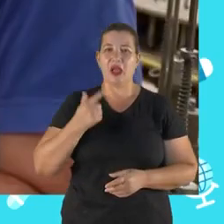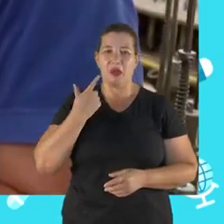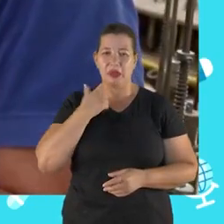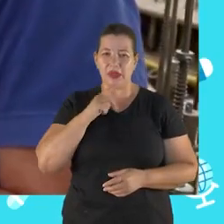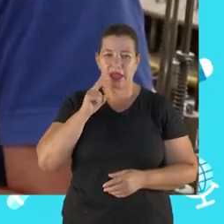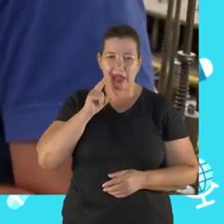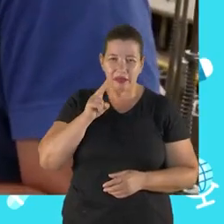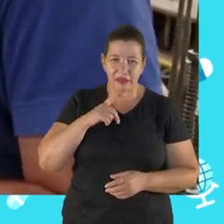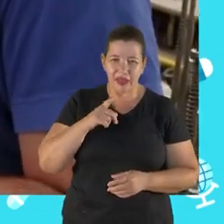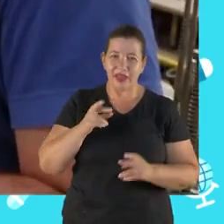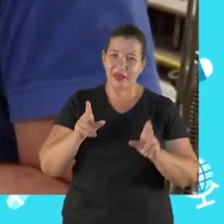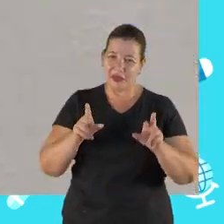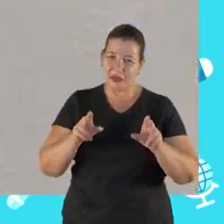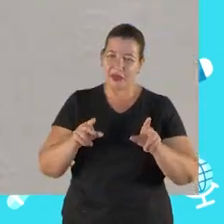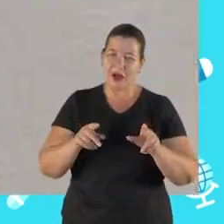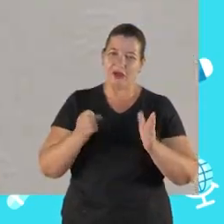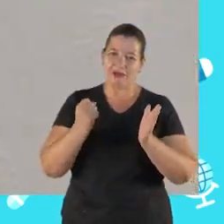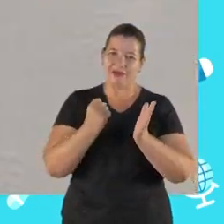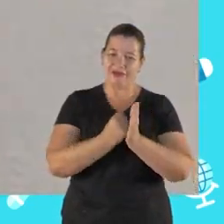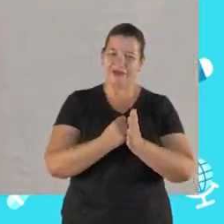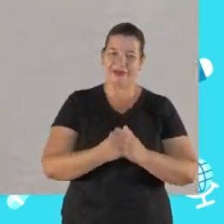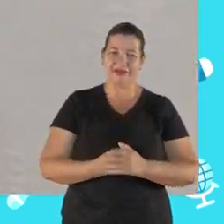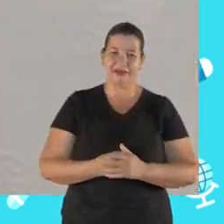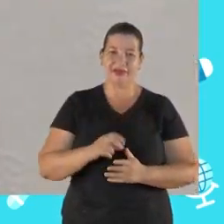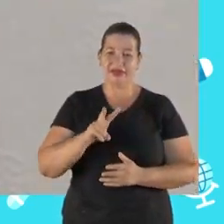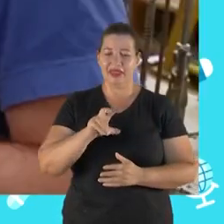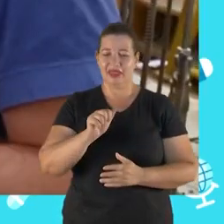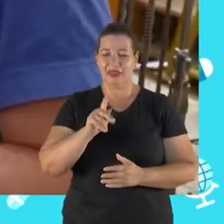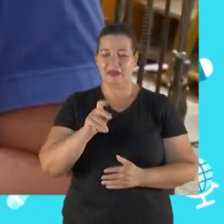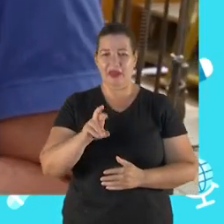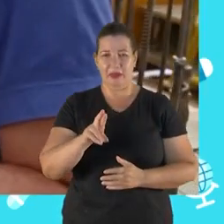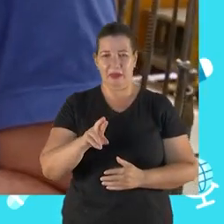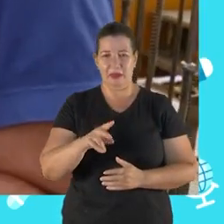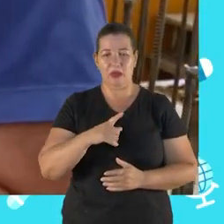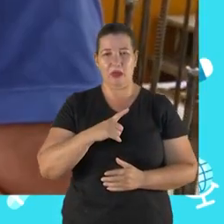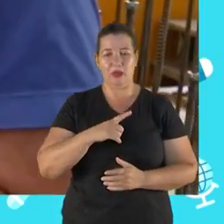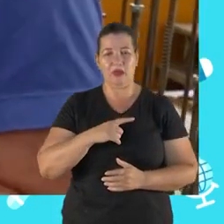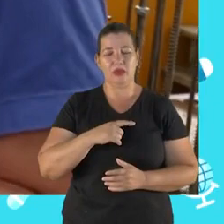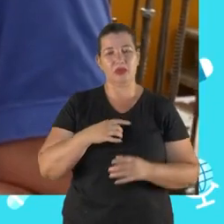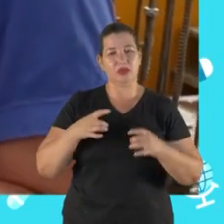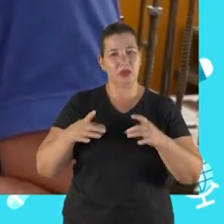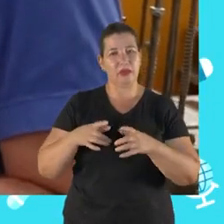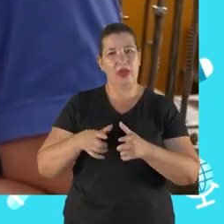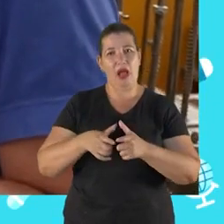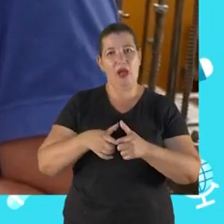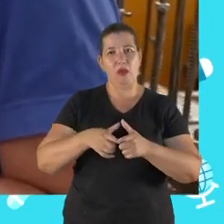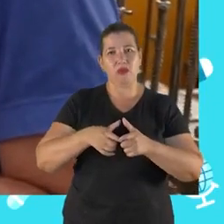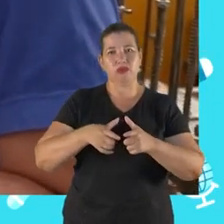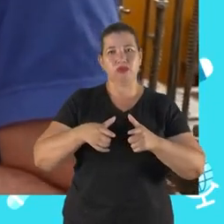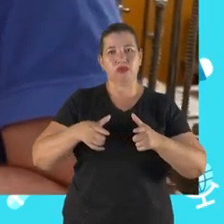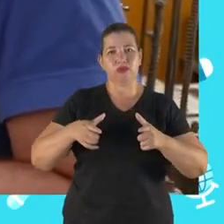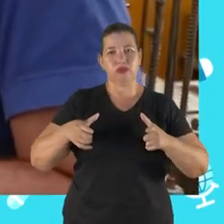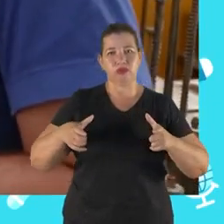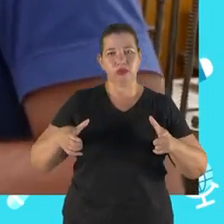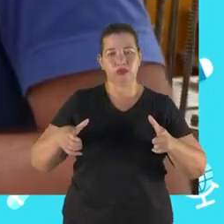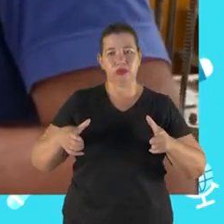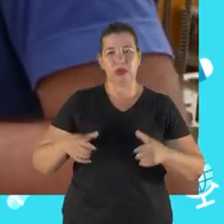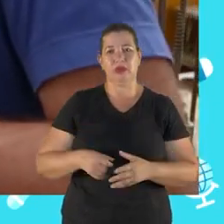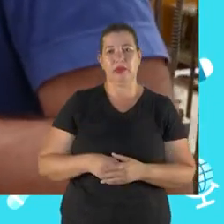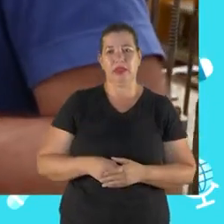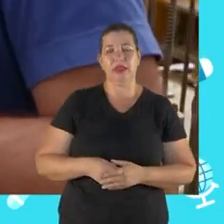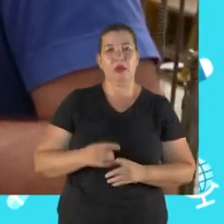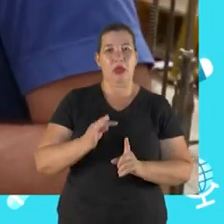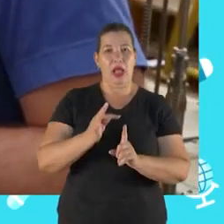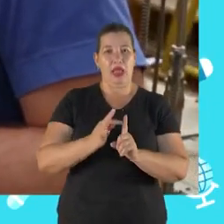de poliestireno, você consegue ver essas marquinhas. O vapor vai fazer o que sobrou de pentano lá dentro expandir mais